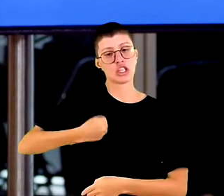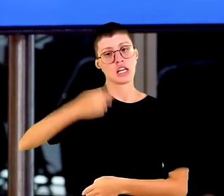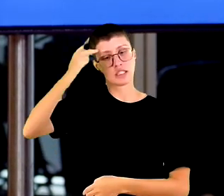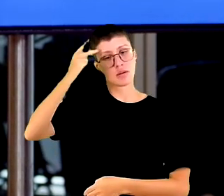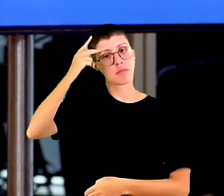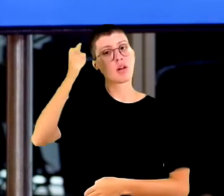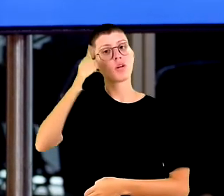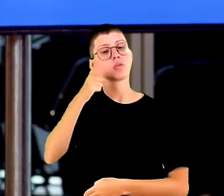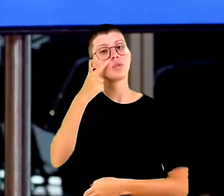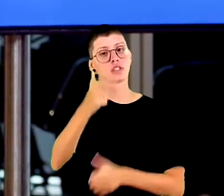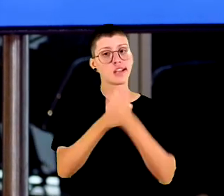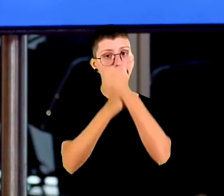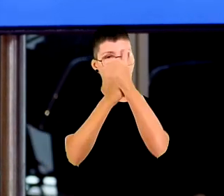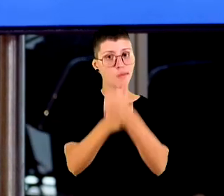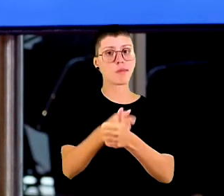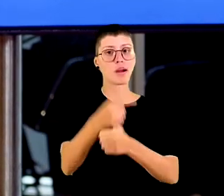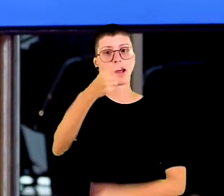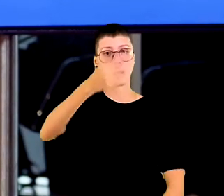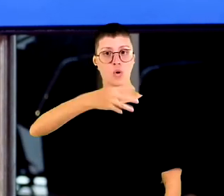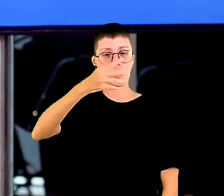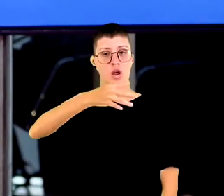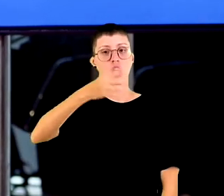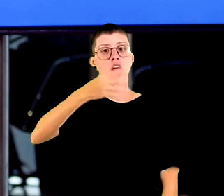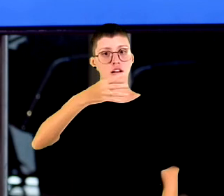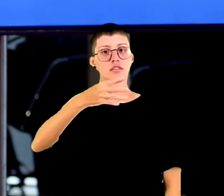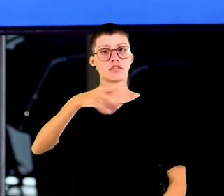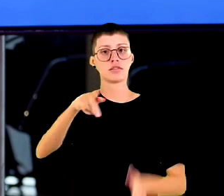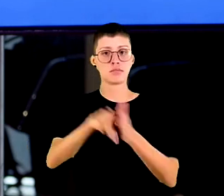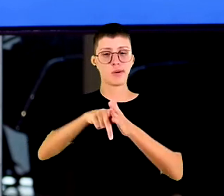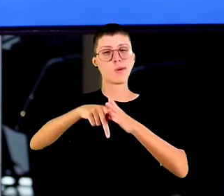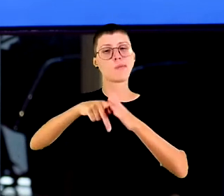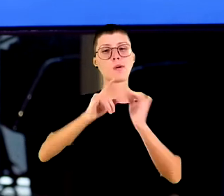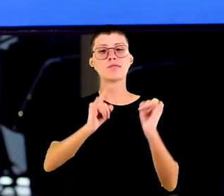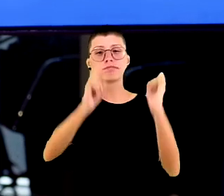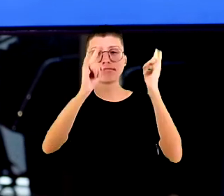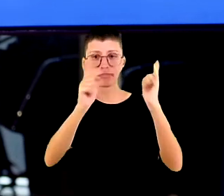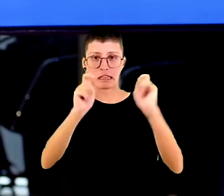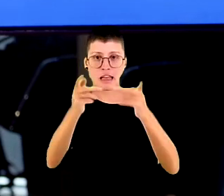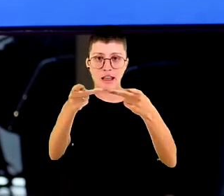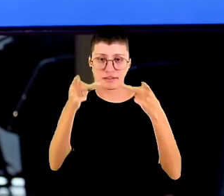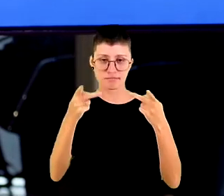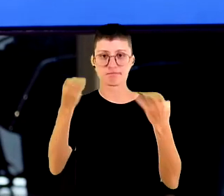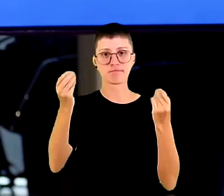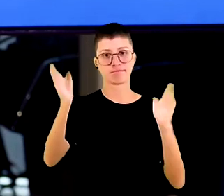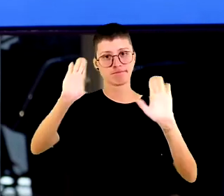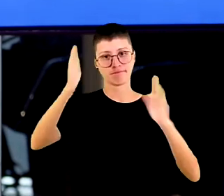no 14º da Faria Lima, fiquem à vontade, que ainda dá tempo. Valeu, pessoal. Tchau, tchau.